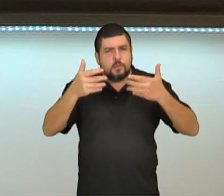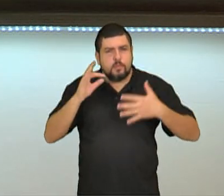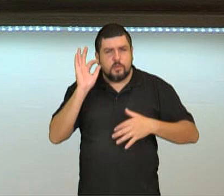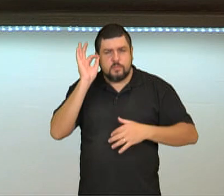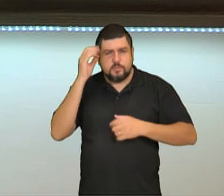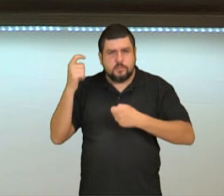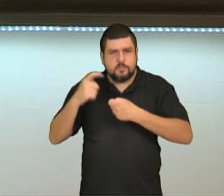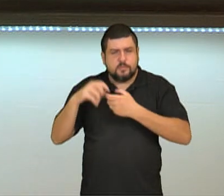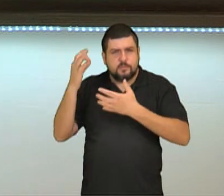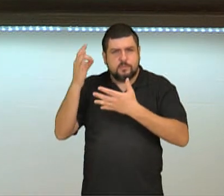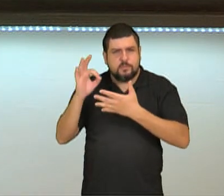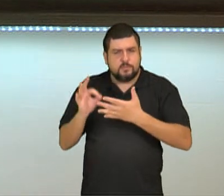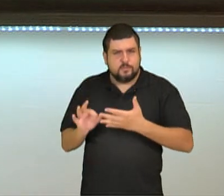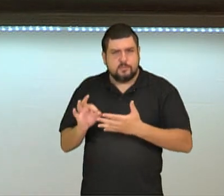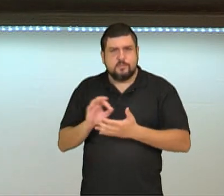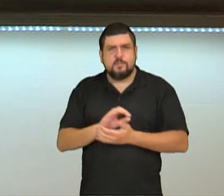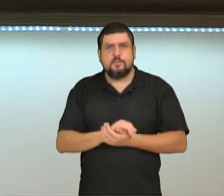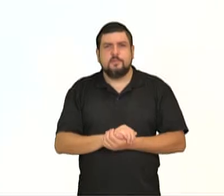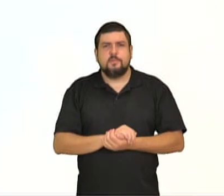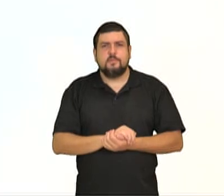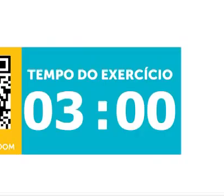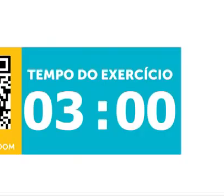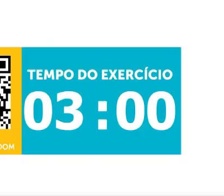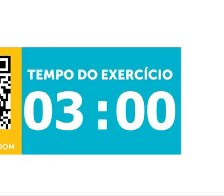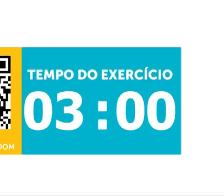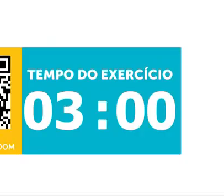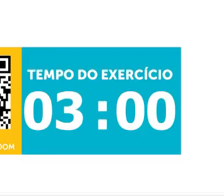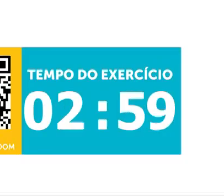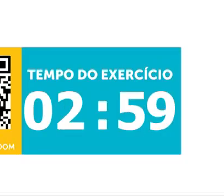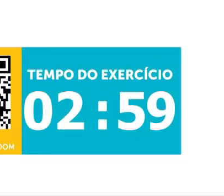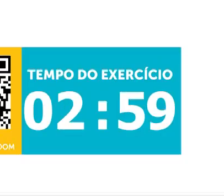já voltamos para continuar essa conversa.